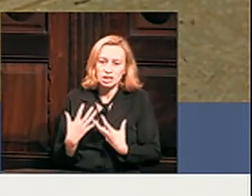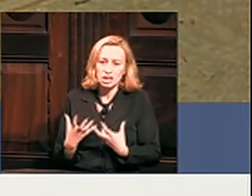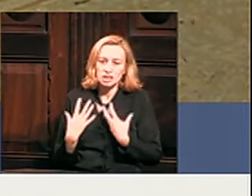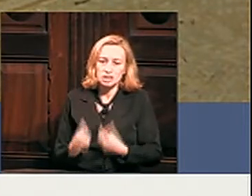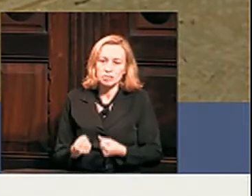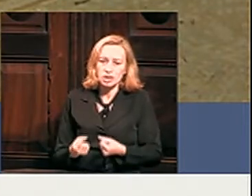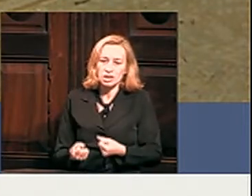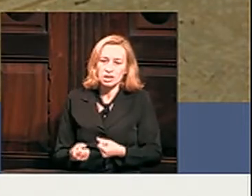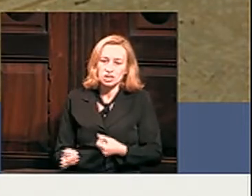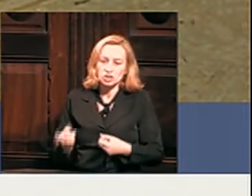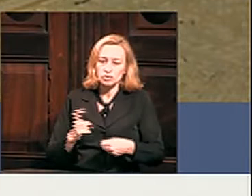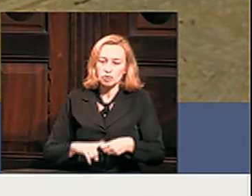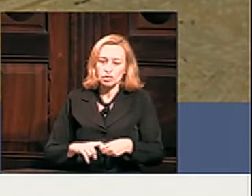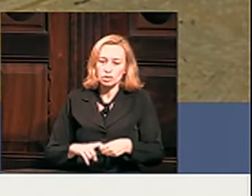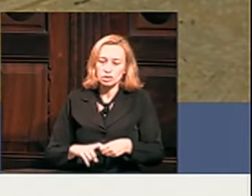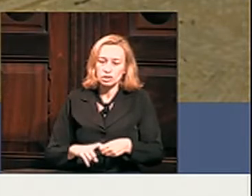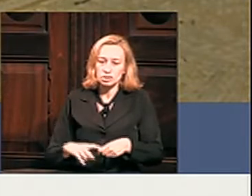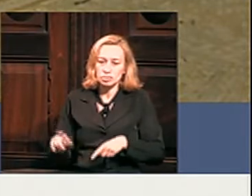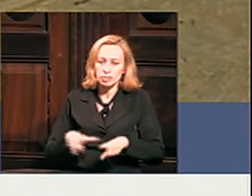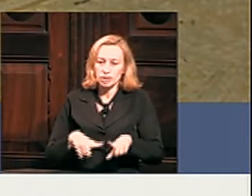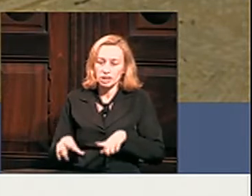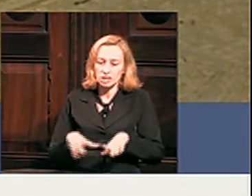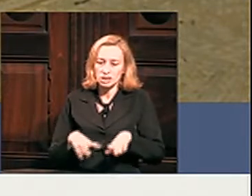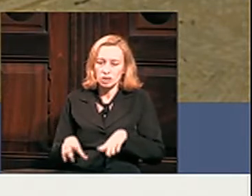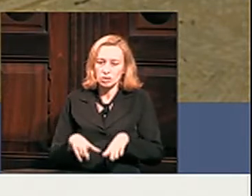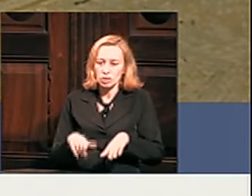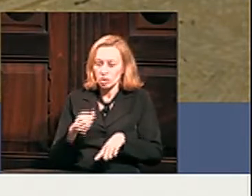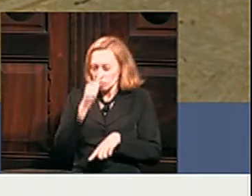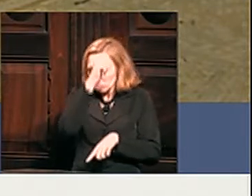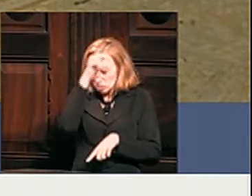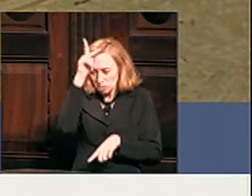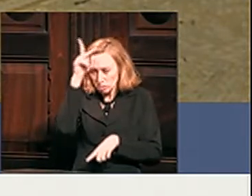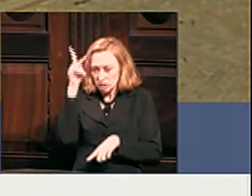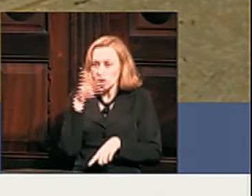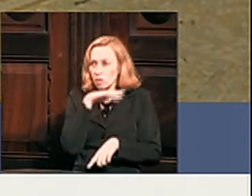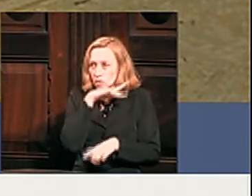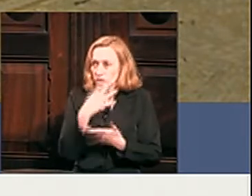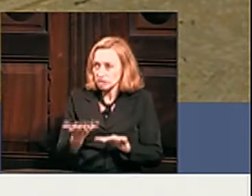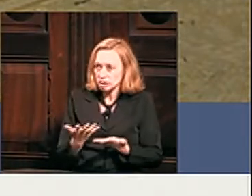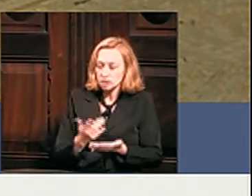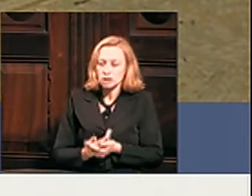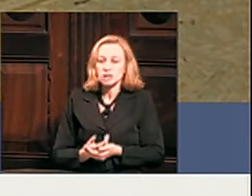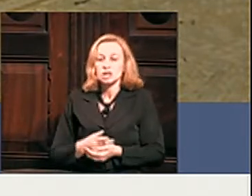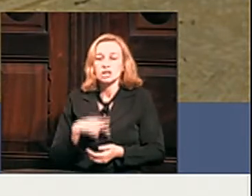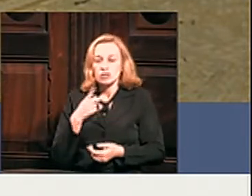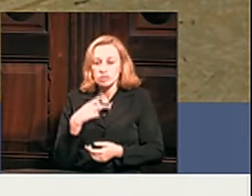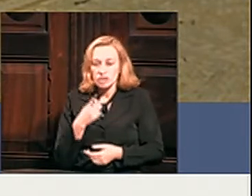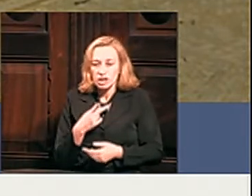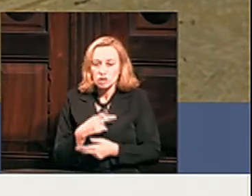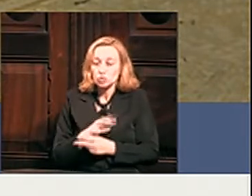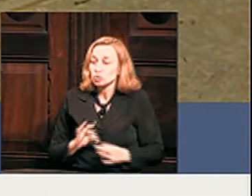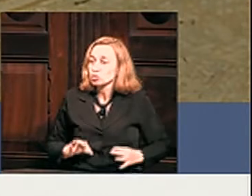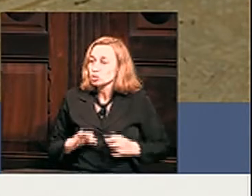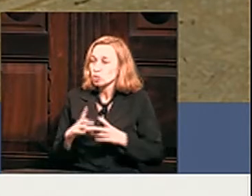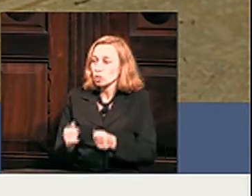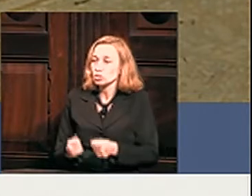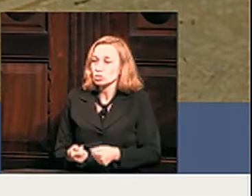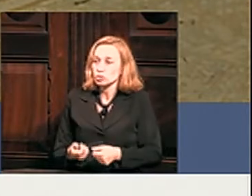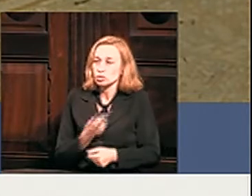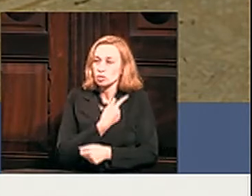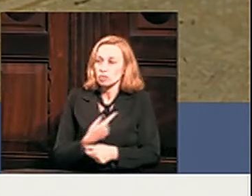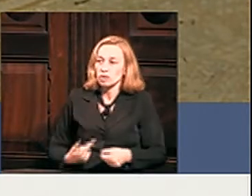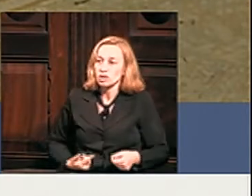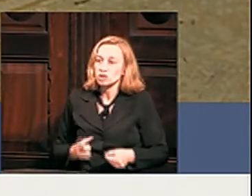serviços públicos de péssima qualidade. E os governos, eu digo todos os níveis de governo, parecem que só têm